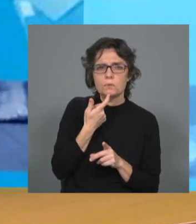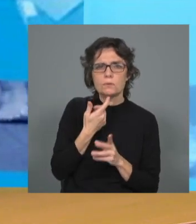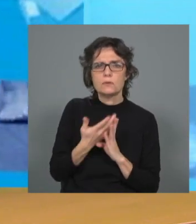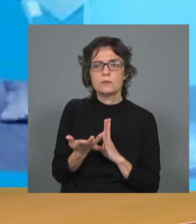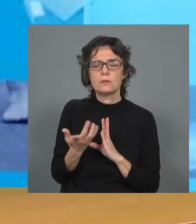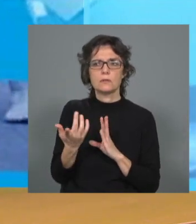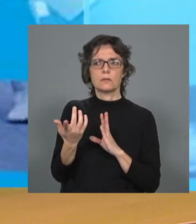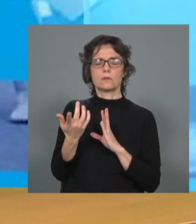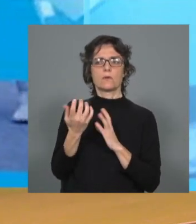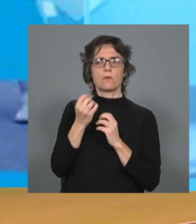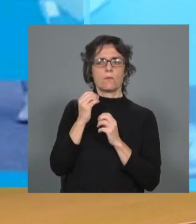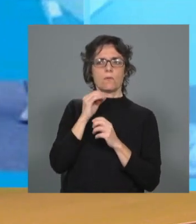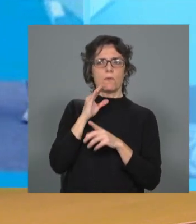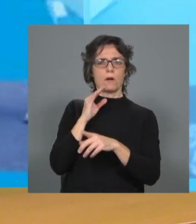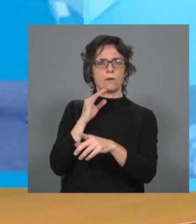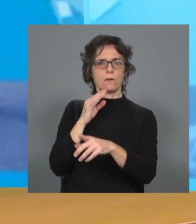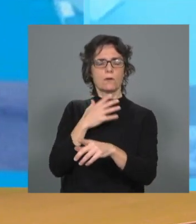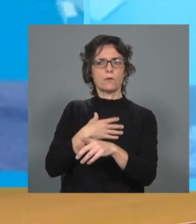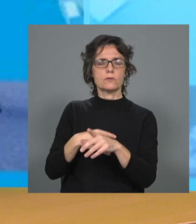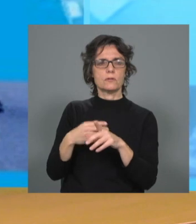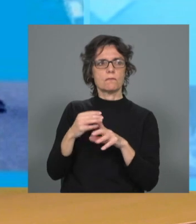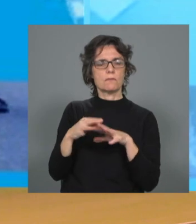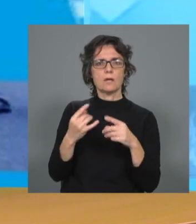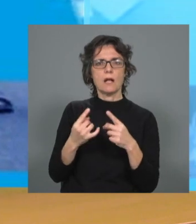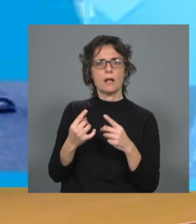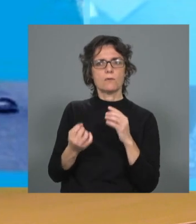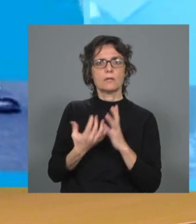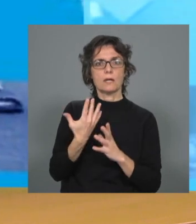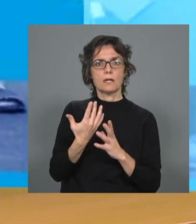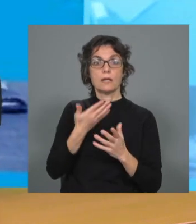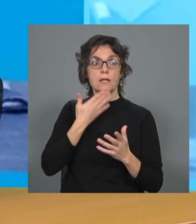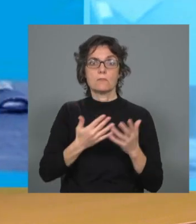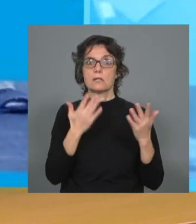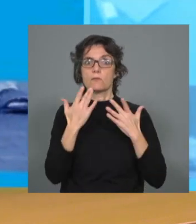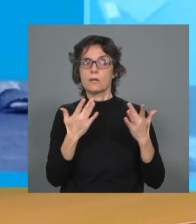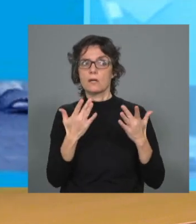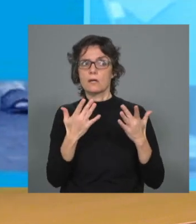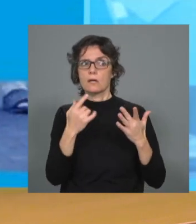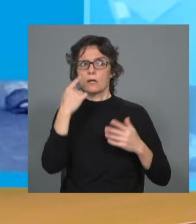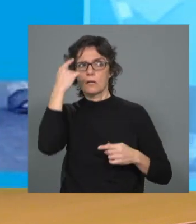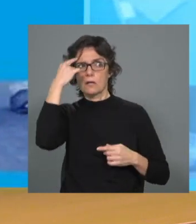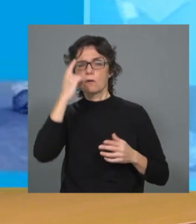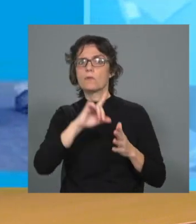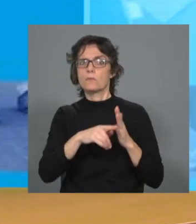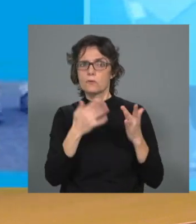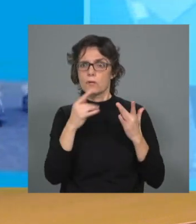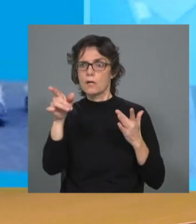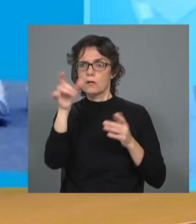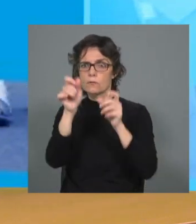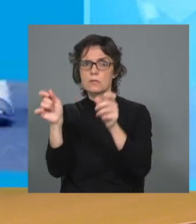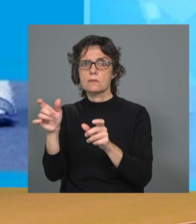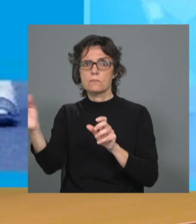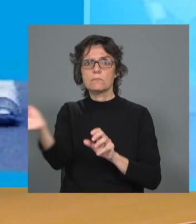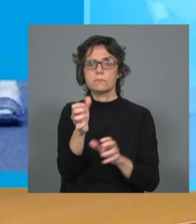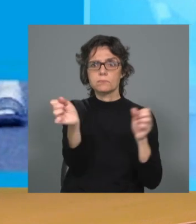gostava de fazer qualquer coisa com os refugiados. A experiência de teatro foi muito forte, porque não fazermos um projeto de teatro com refugiados? E tudo começou aí.